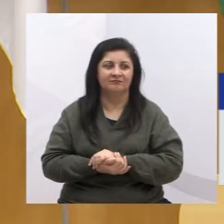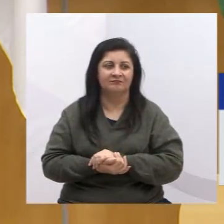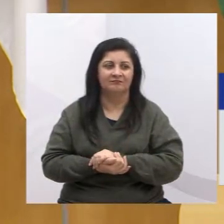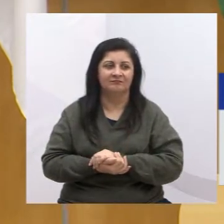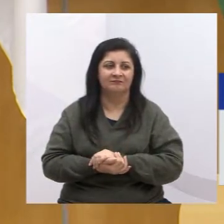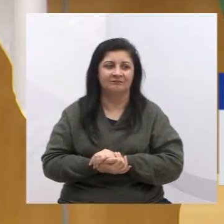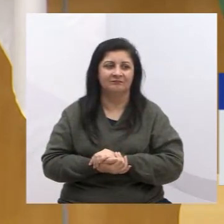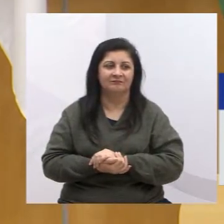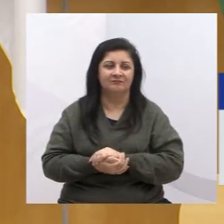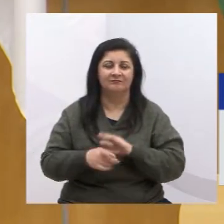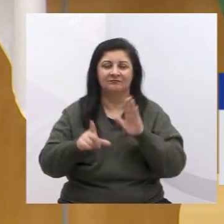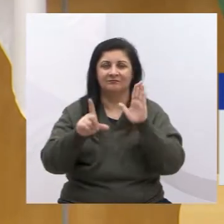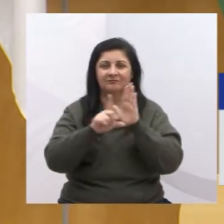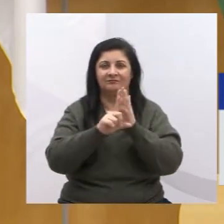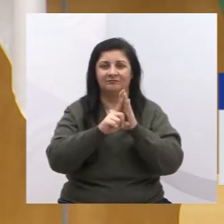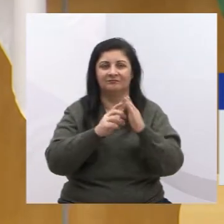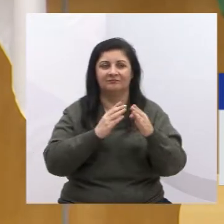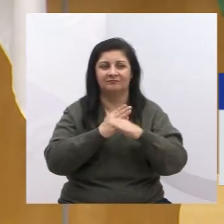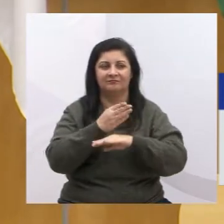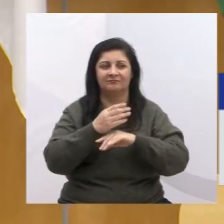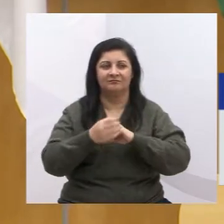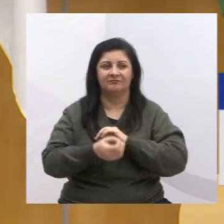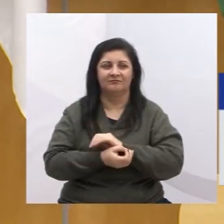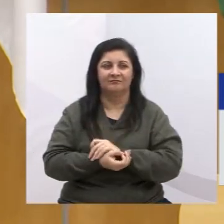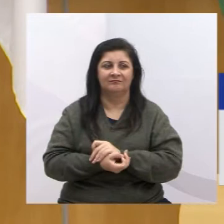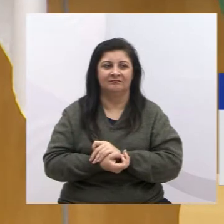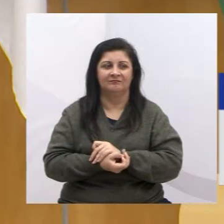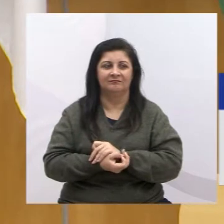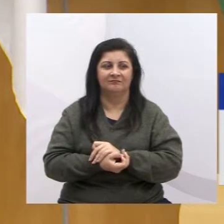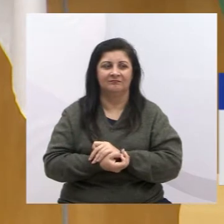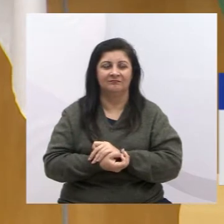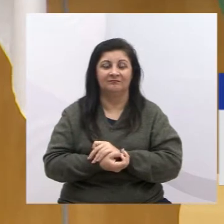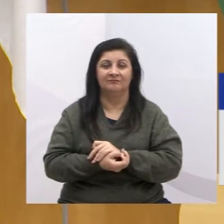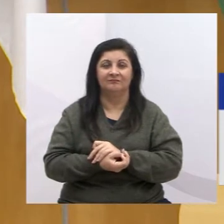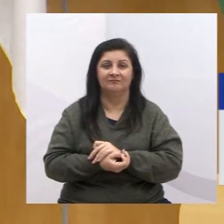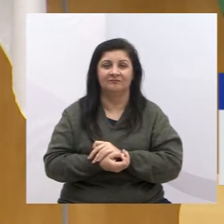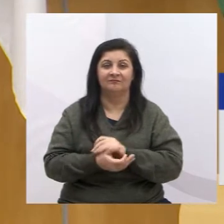lei aprovada, uma lei que já está em vigor, que é o selo Ecomotor.